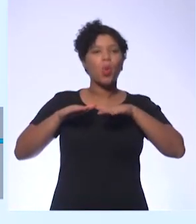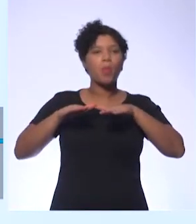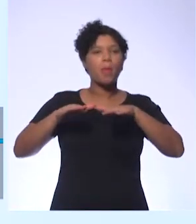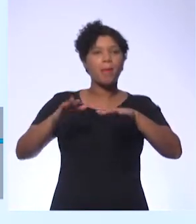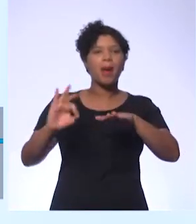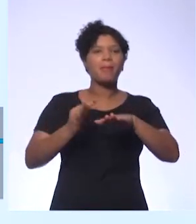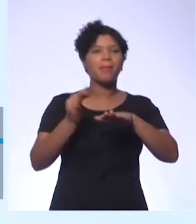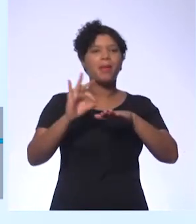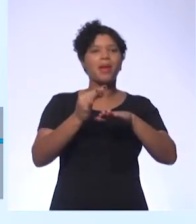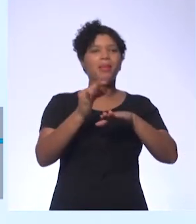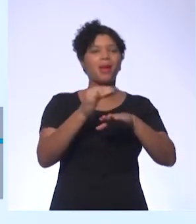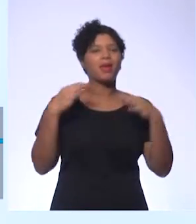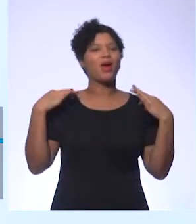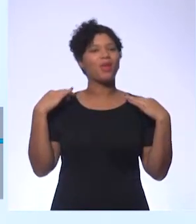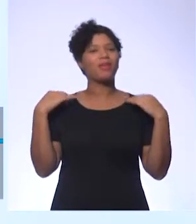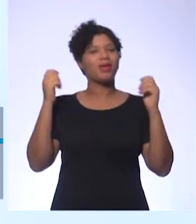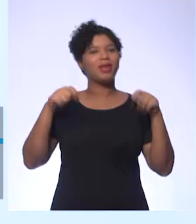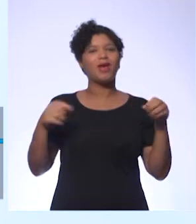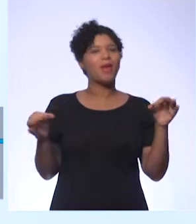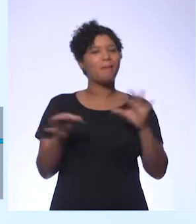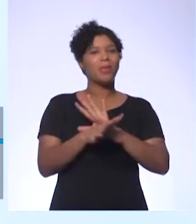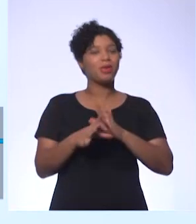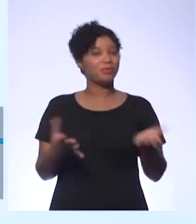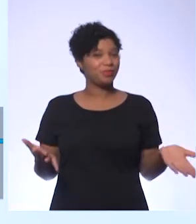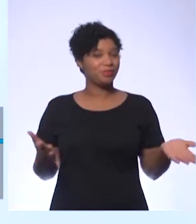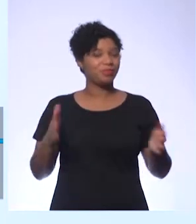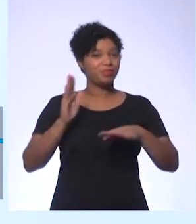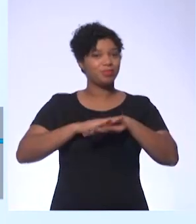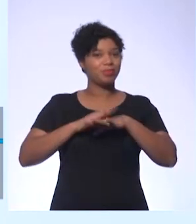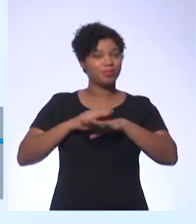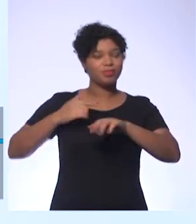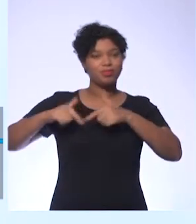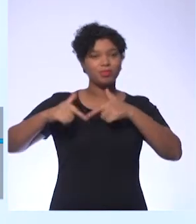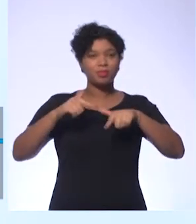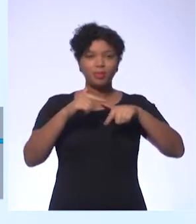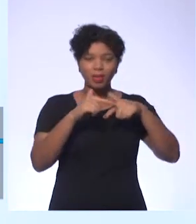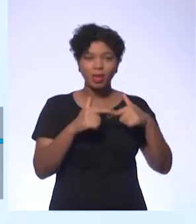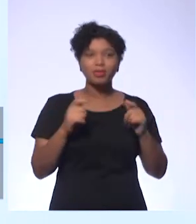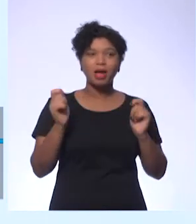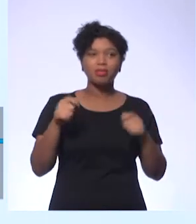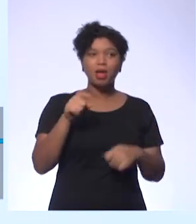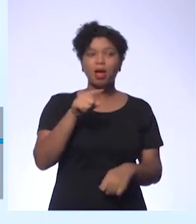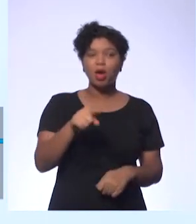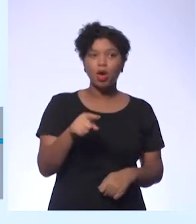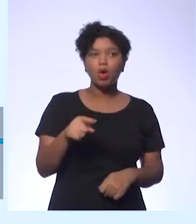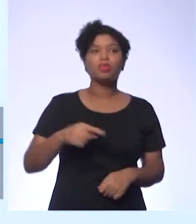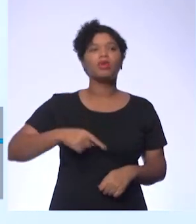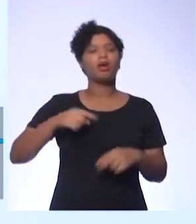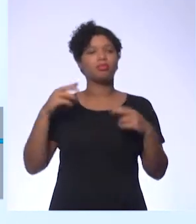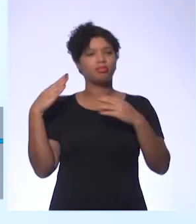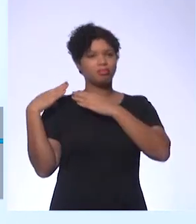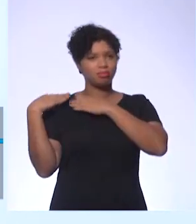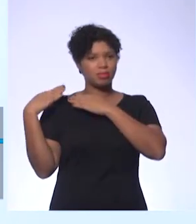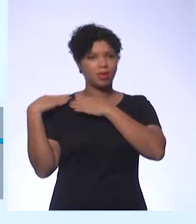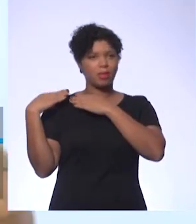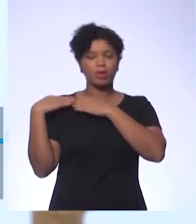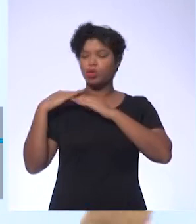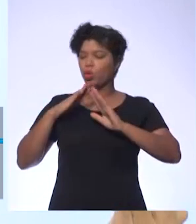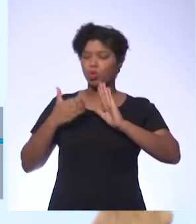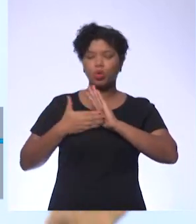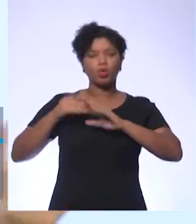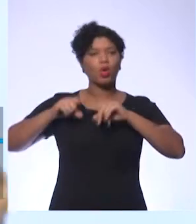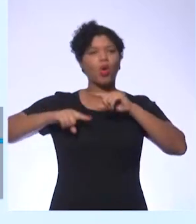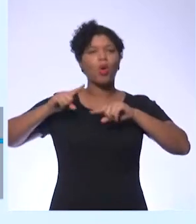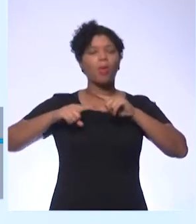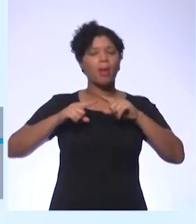que é a camisa. Então, dentro de um trabalho manual, o trabalhador ele era dono dos meios de produção e ele